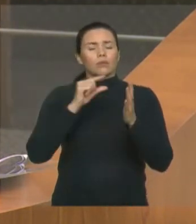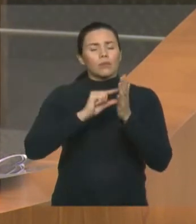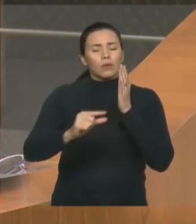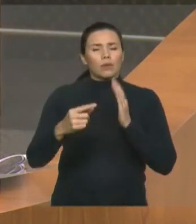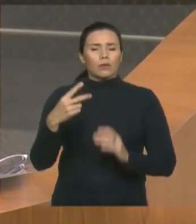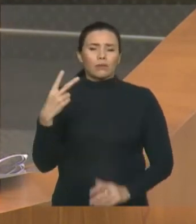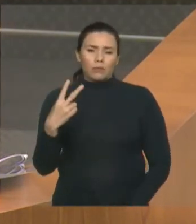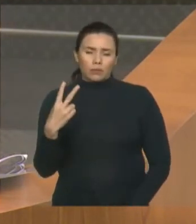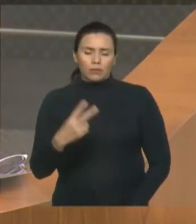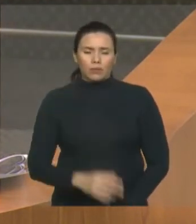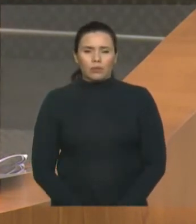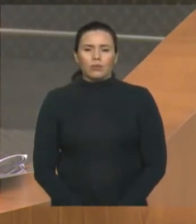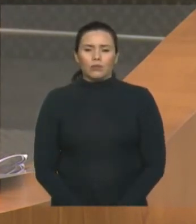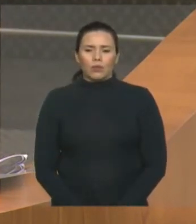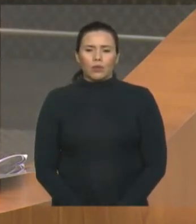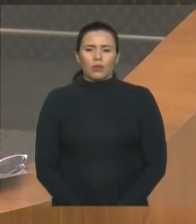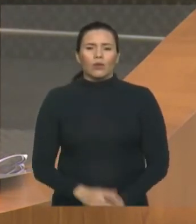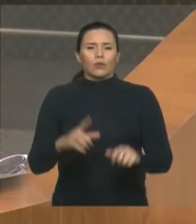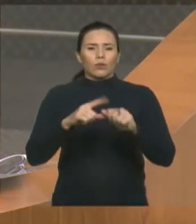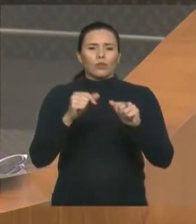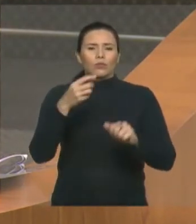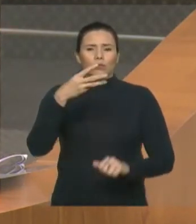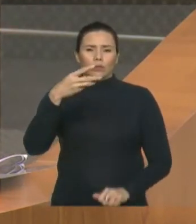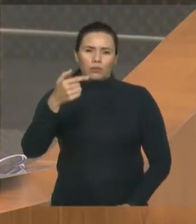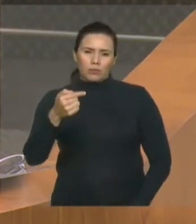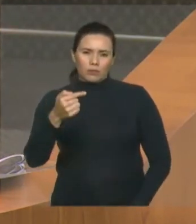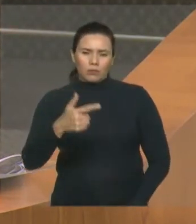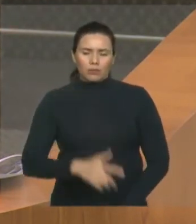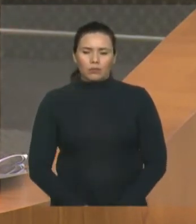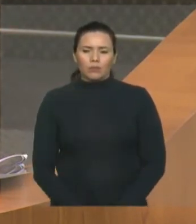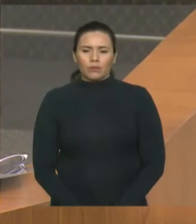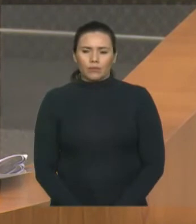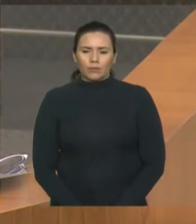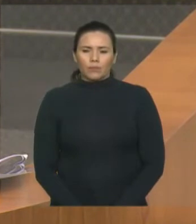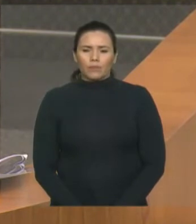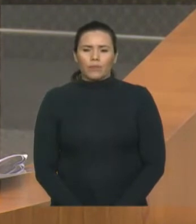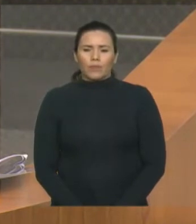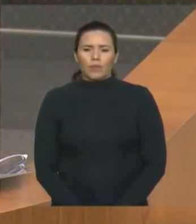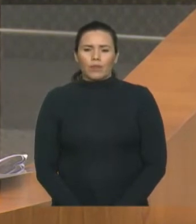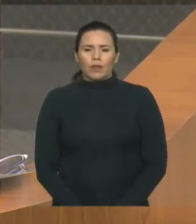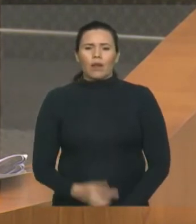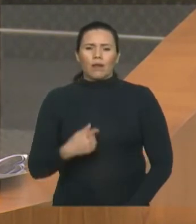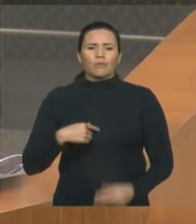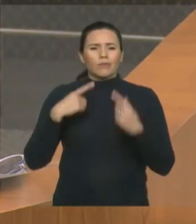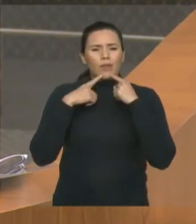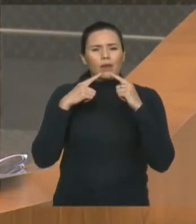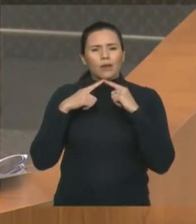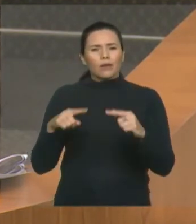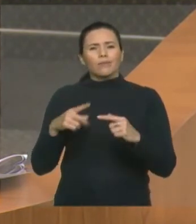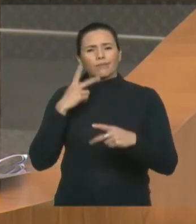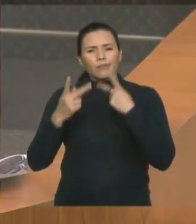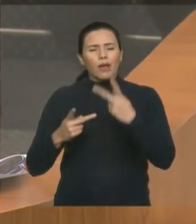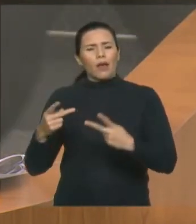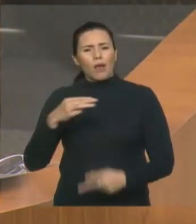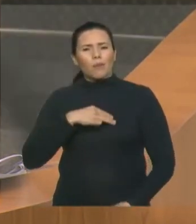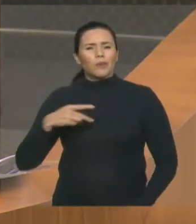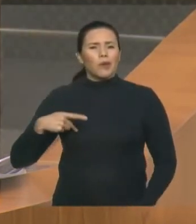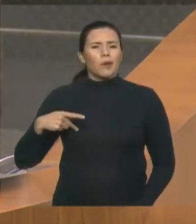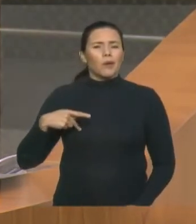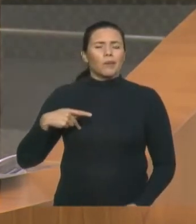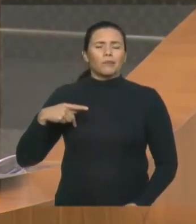gente? Que diante de tantas denúncias nós fazemos aqui e não toma as providências necessárias, são mais de